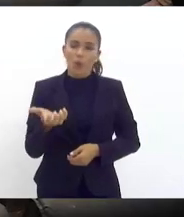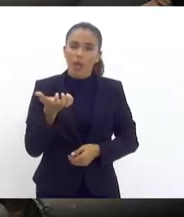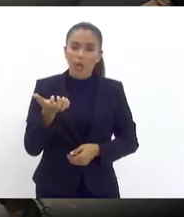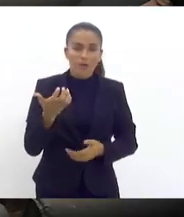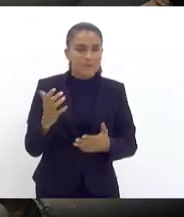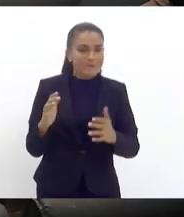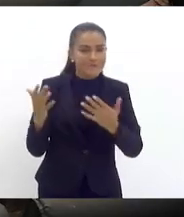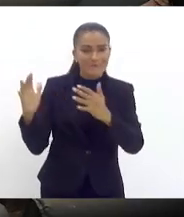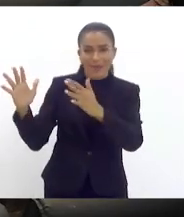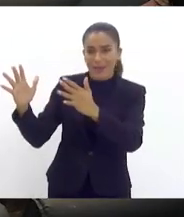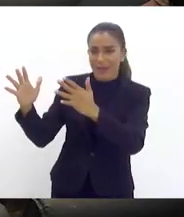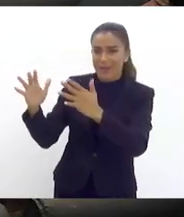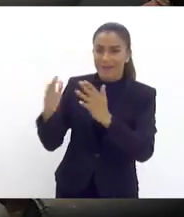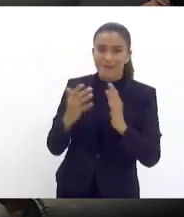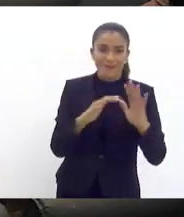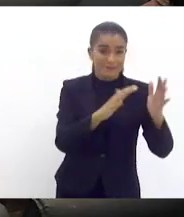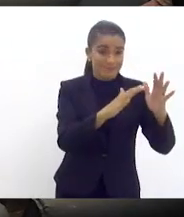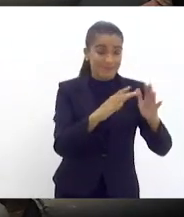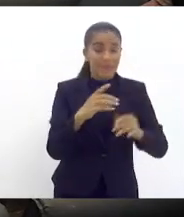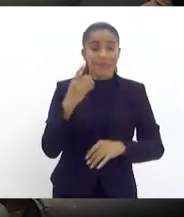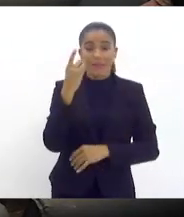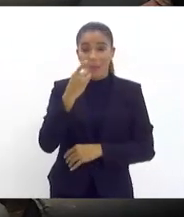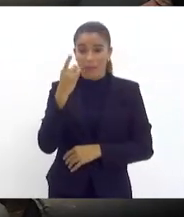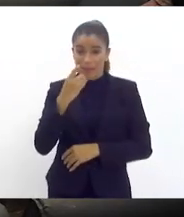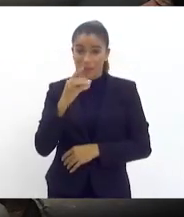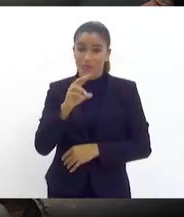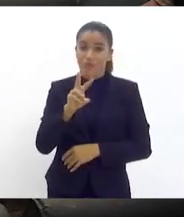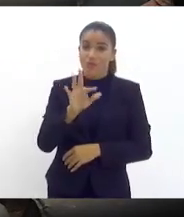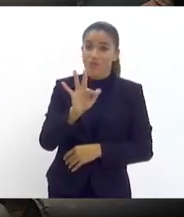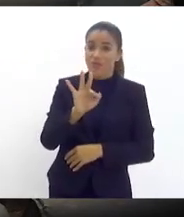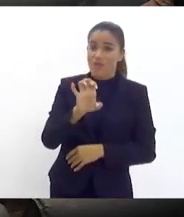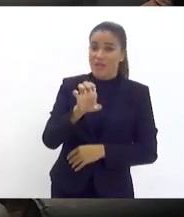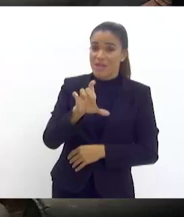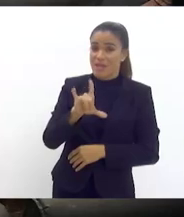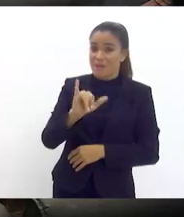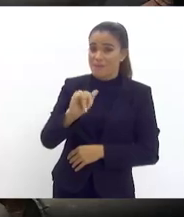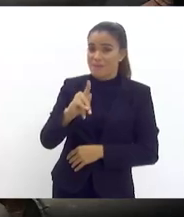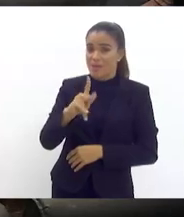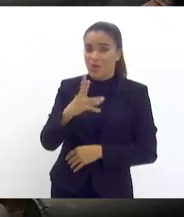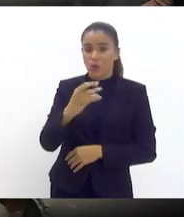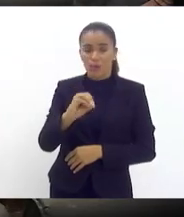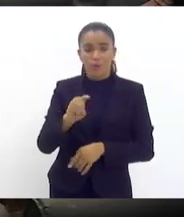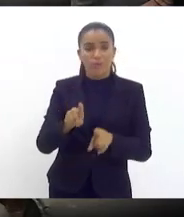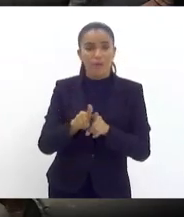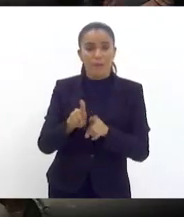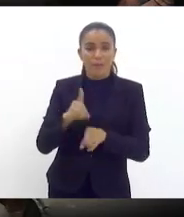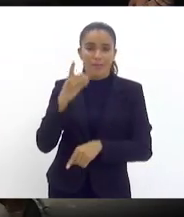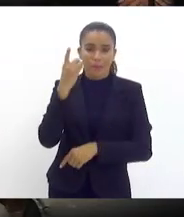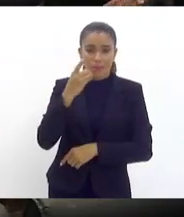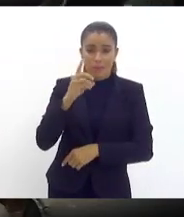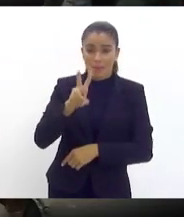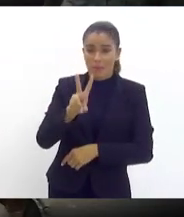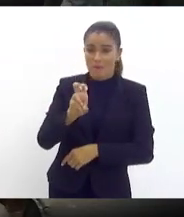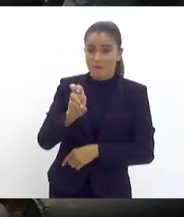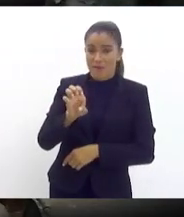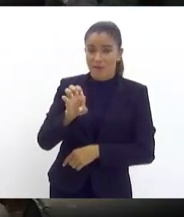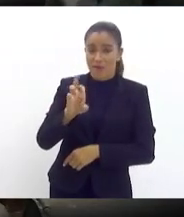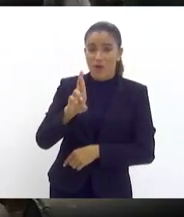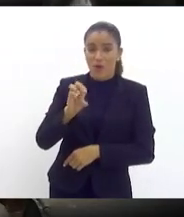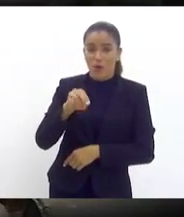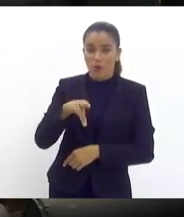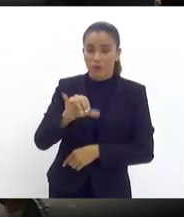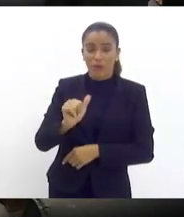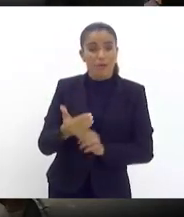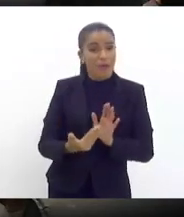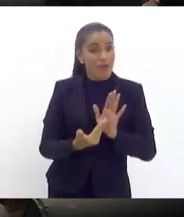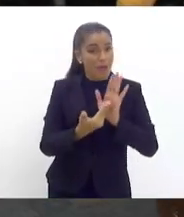os deputados Verônica Lima e Filipinho Raves. Efetivamente, apresentaram esse projeto por